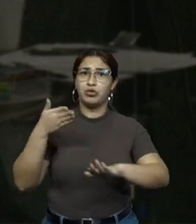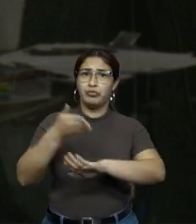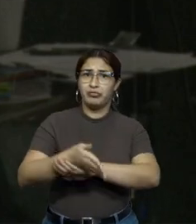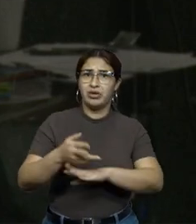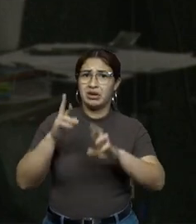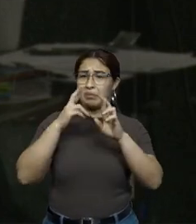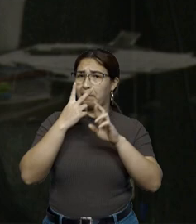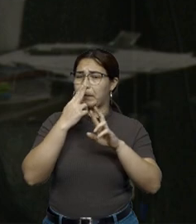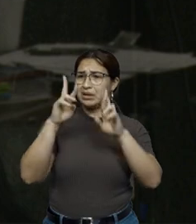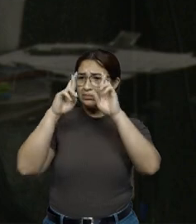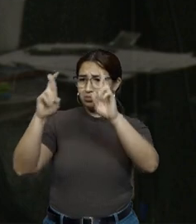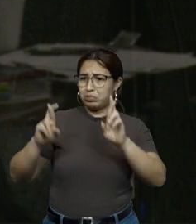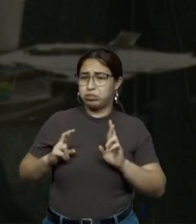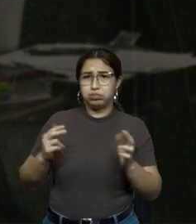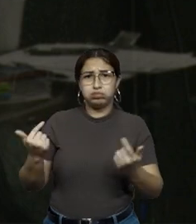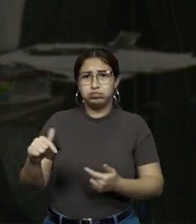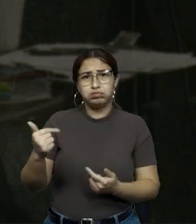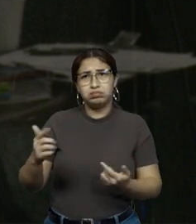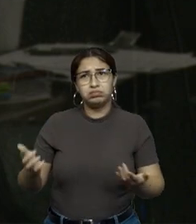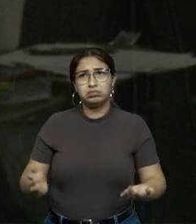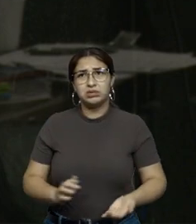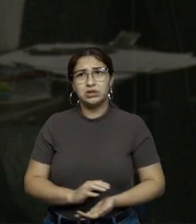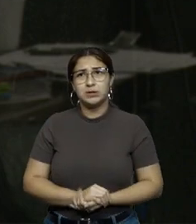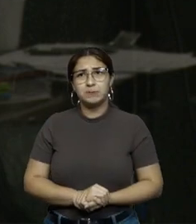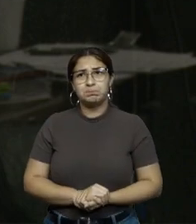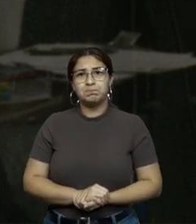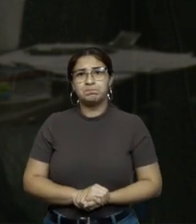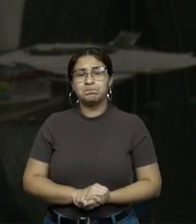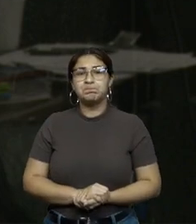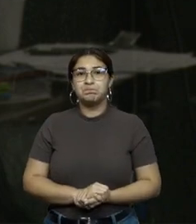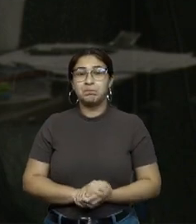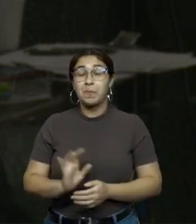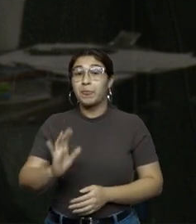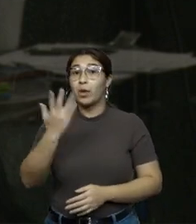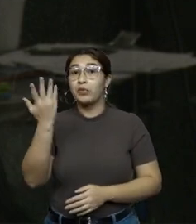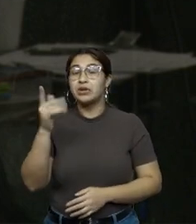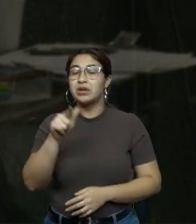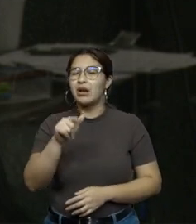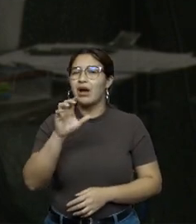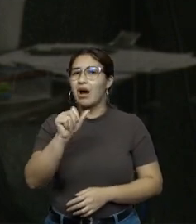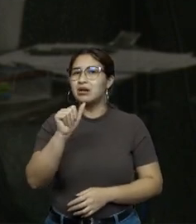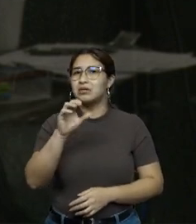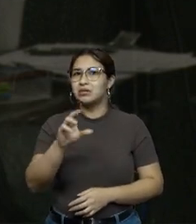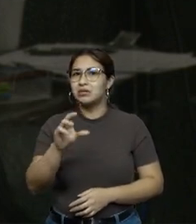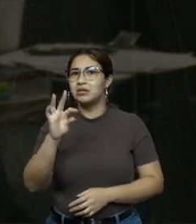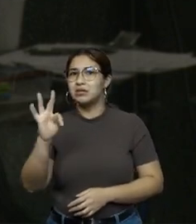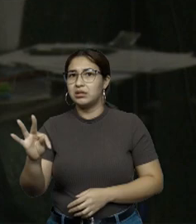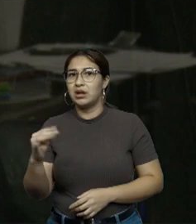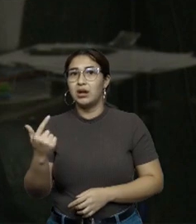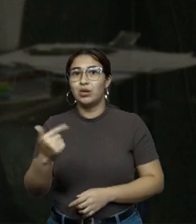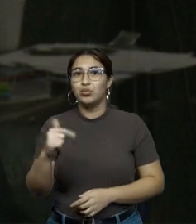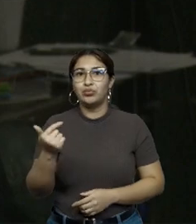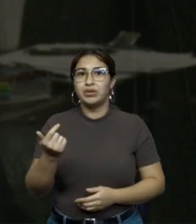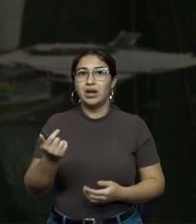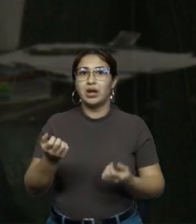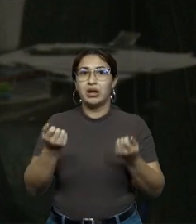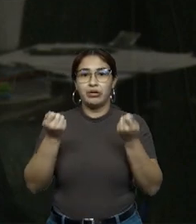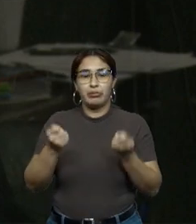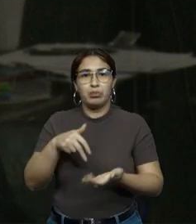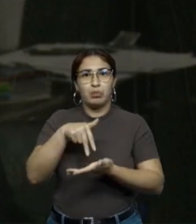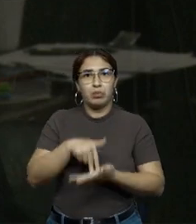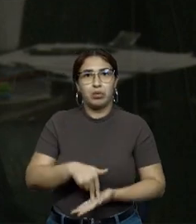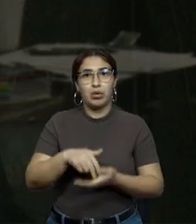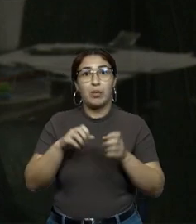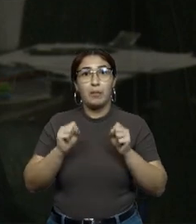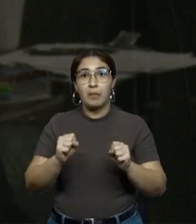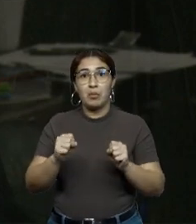desrespeitado por você bom então o que está acontecendo aqui trabalhadoras e tem não tem direito à estabilidade a qualquer tempo a qualquer dia pode ser